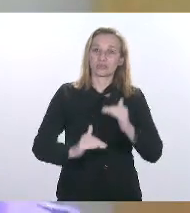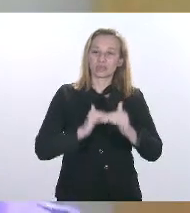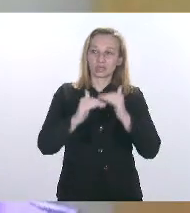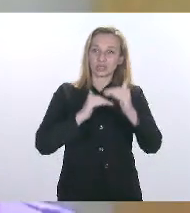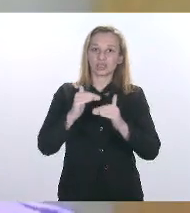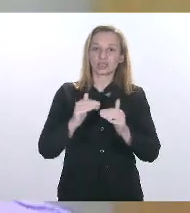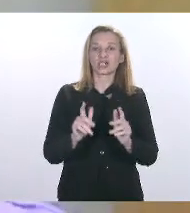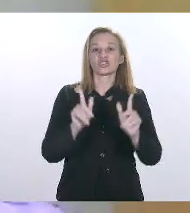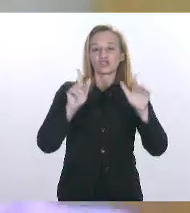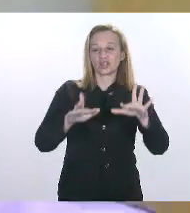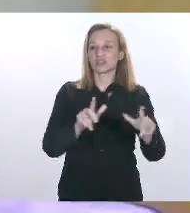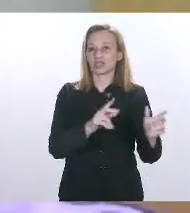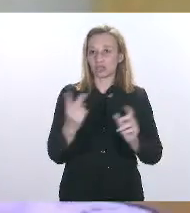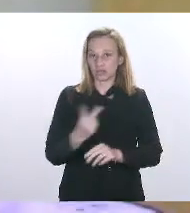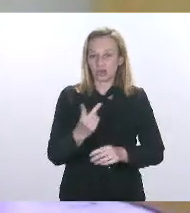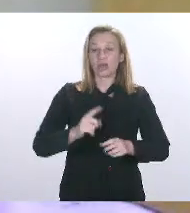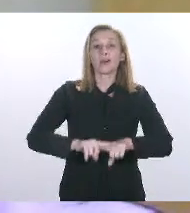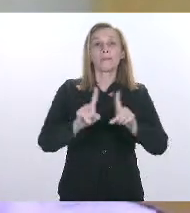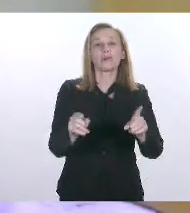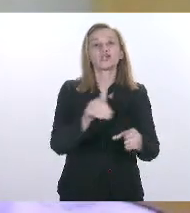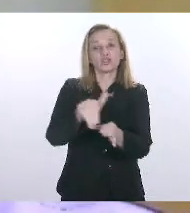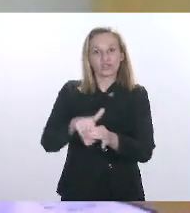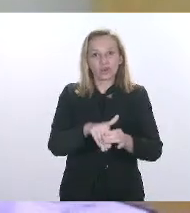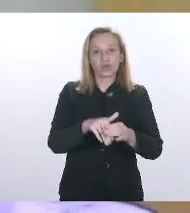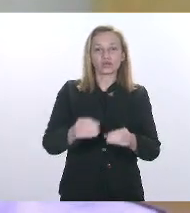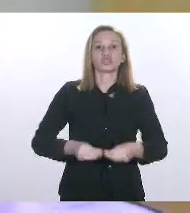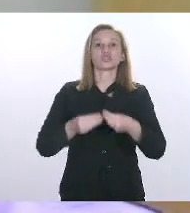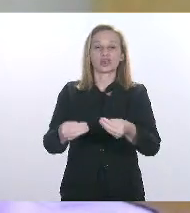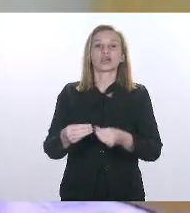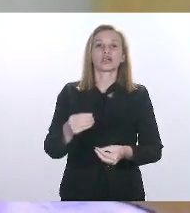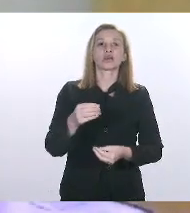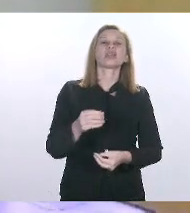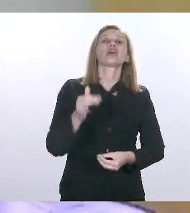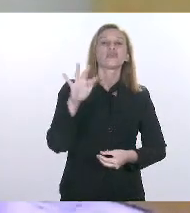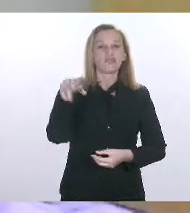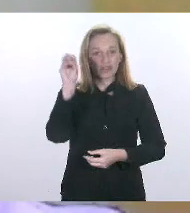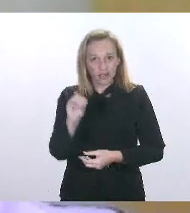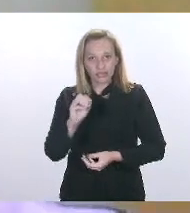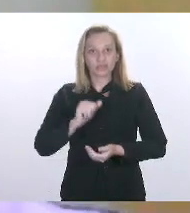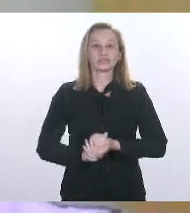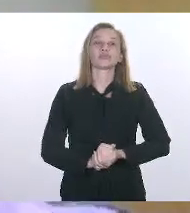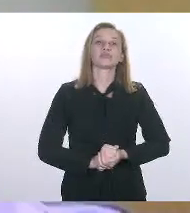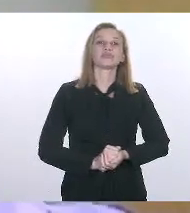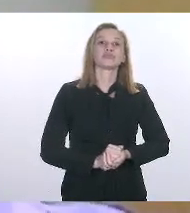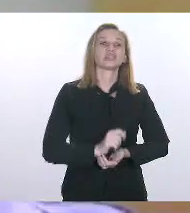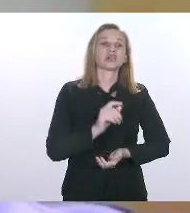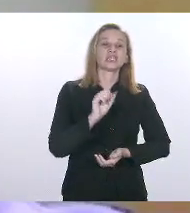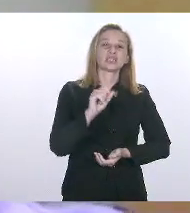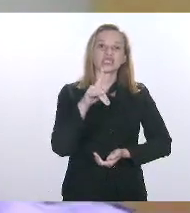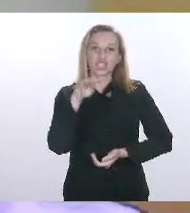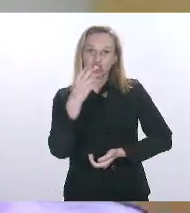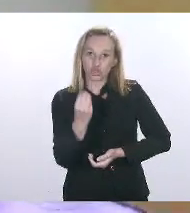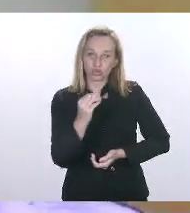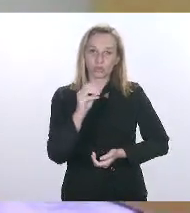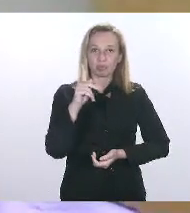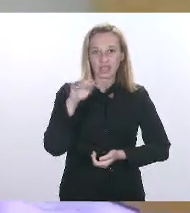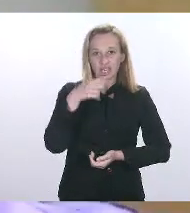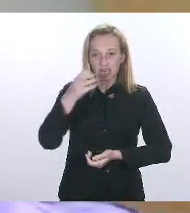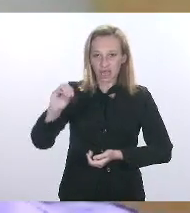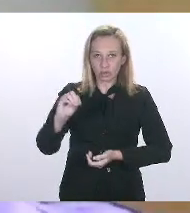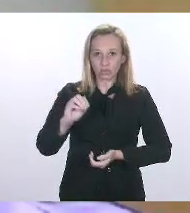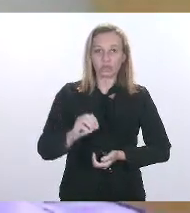entre esses partidos, mas os votos dados a Axel Grael, a Flávio Serafini e a Sérgio Perdigão, Axel